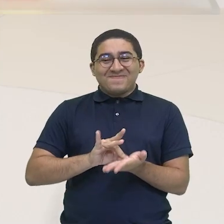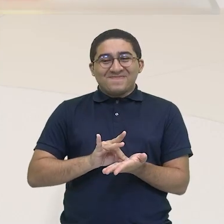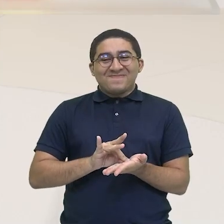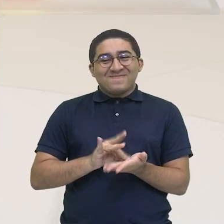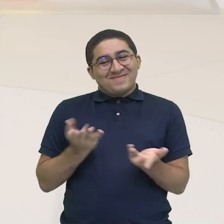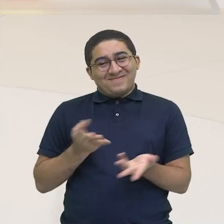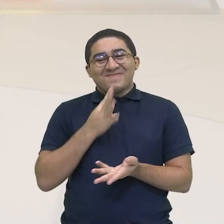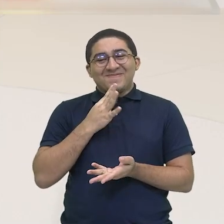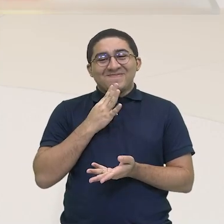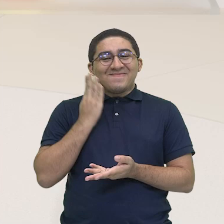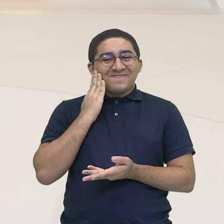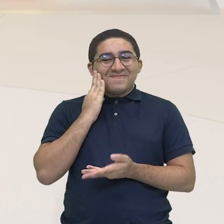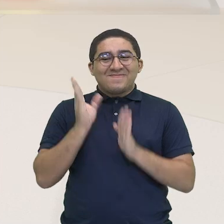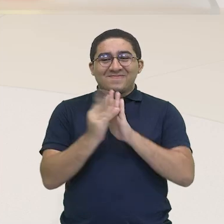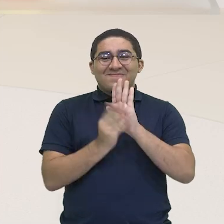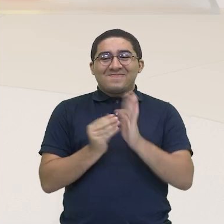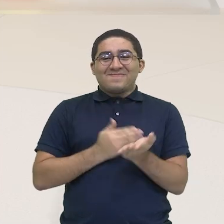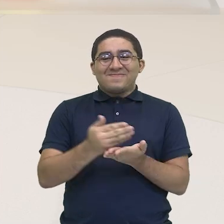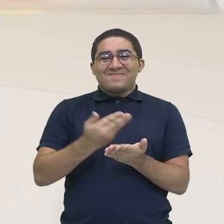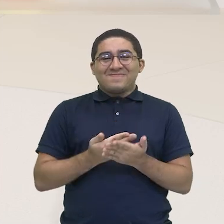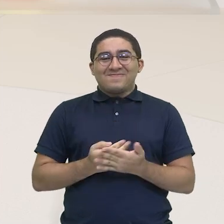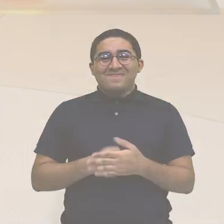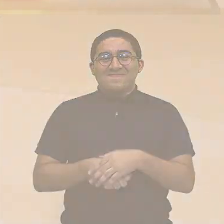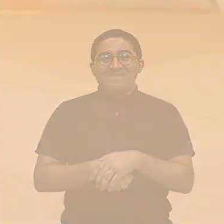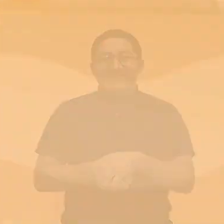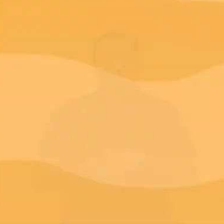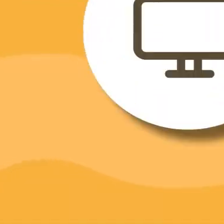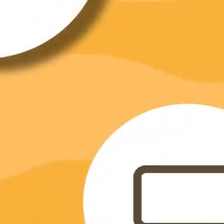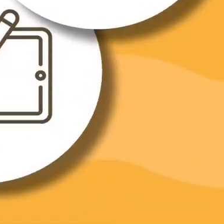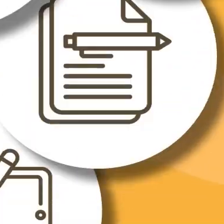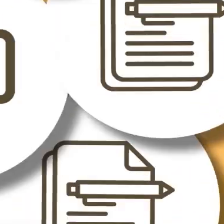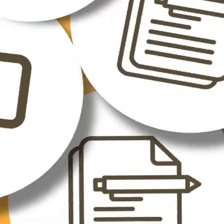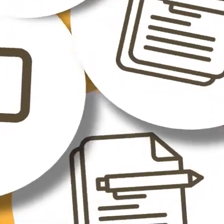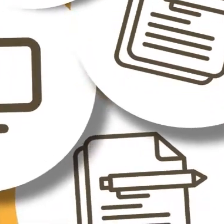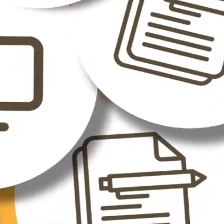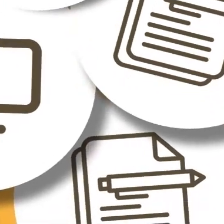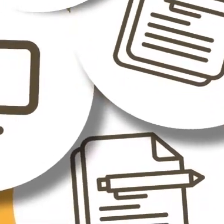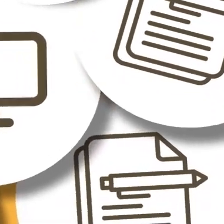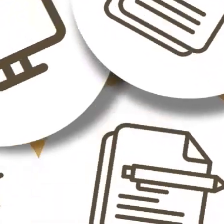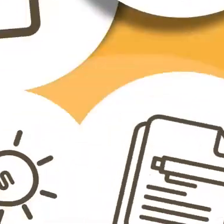já conhecemos o nosso conteúdo, vamos iniciar a nossa aula.